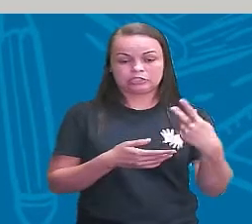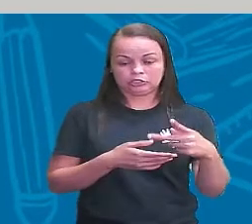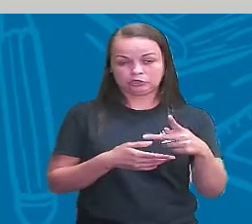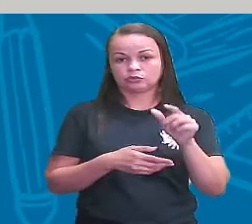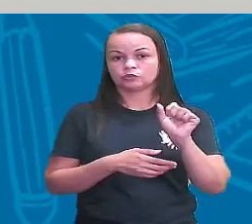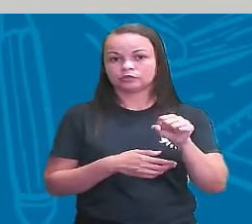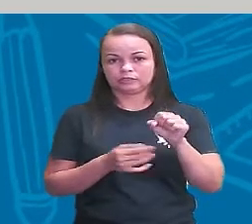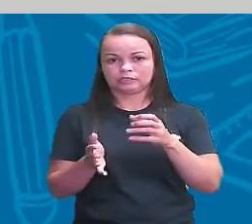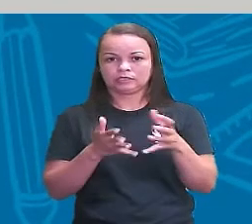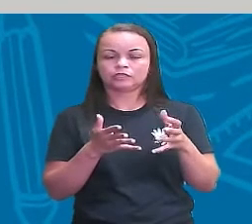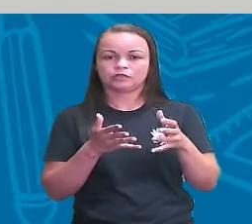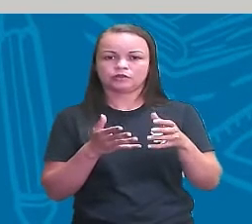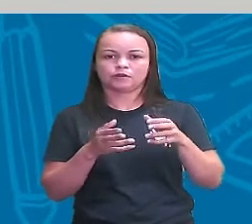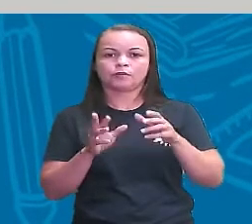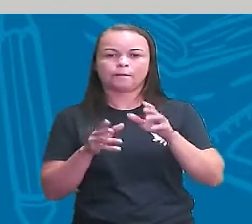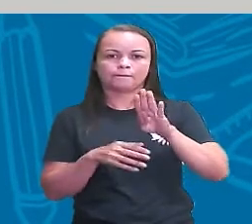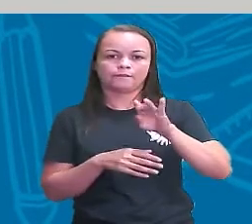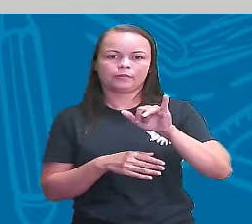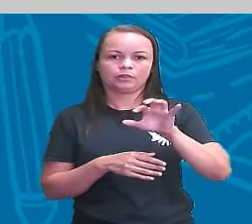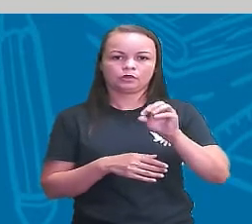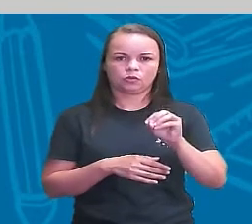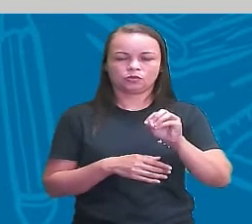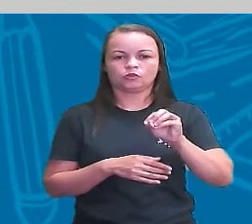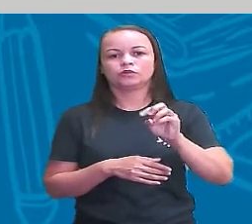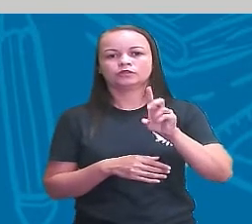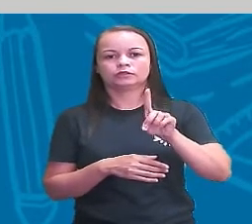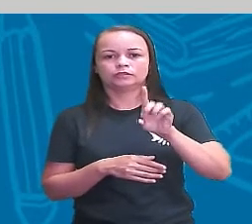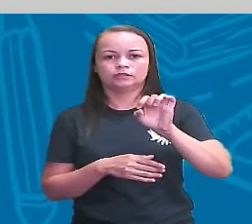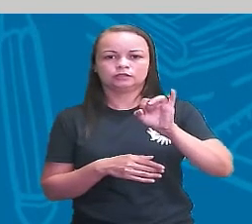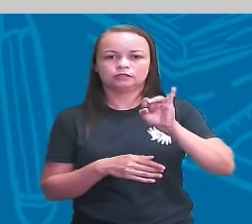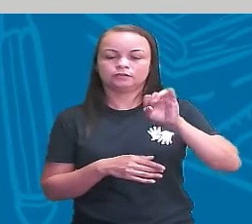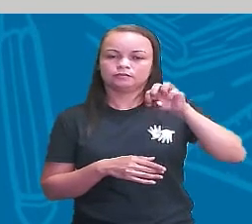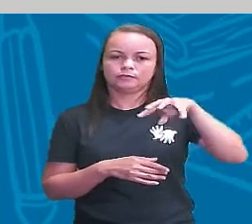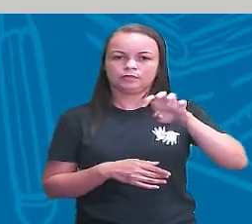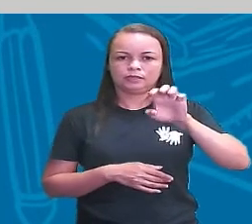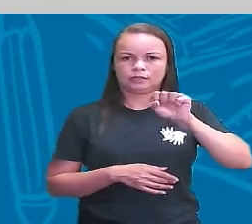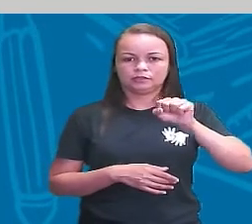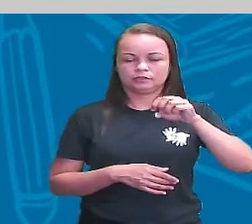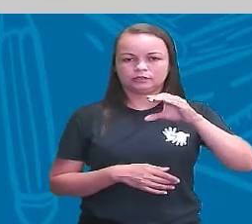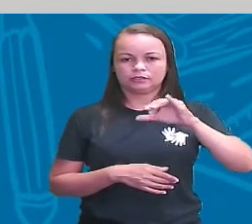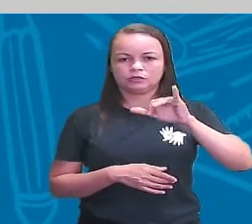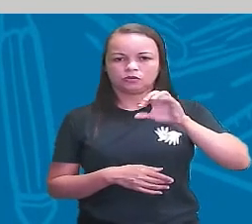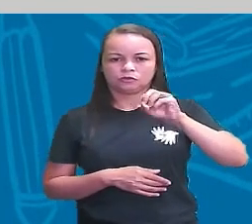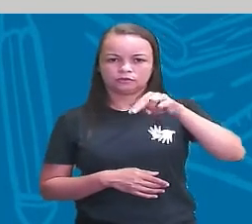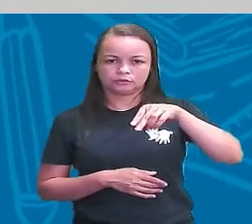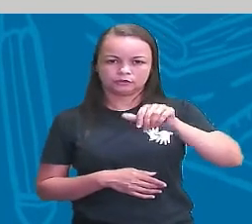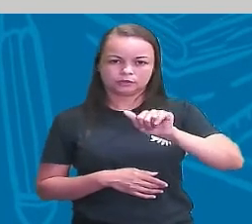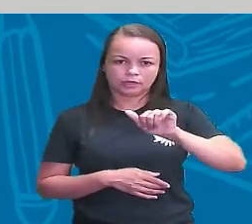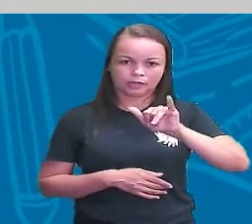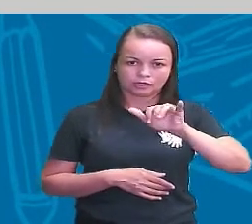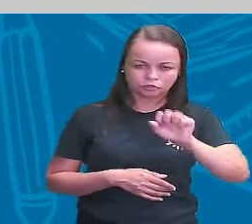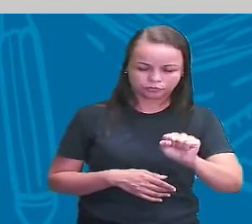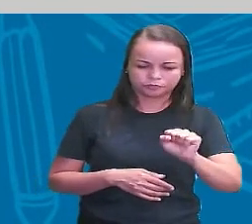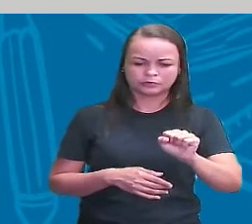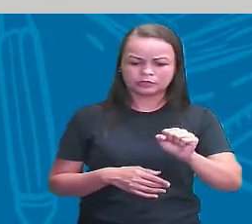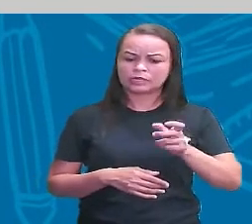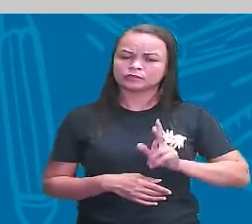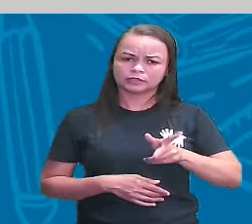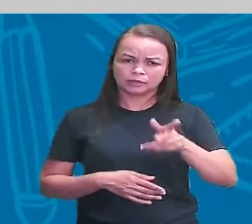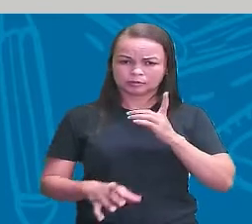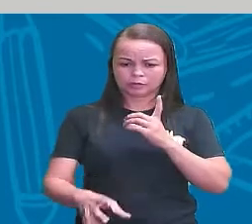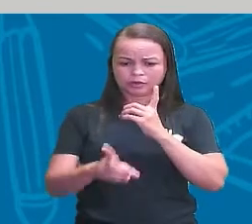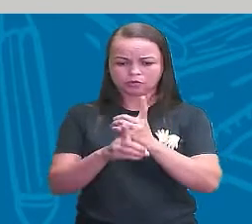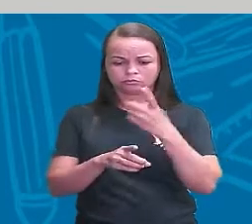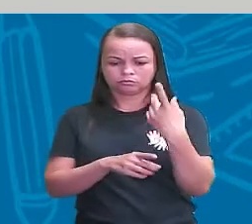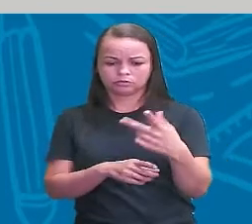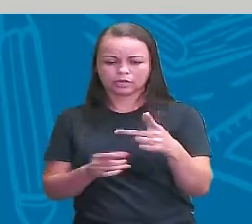figuras bidimensionais, tá? Então vamos aqui, ó. Vou ler aqui para vocês que geralmente para encontrar a área de uma figura